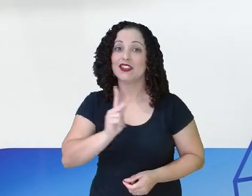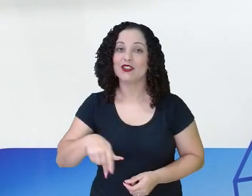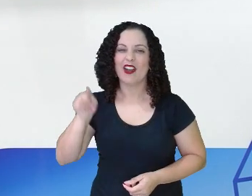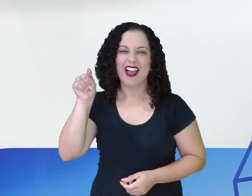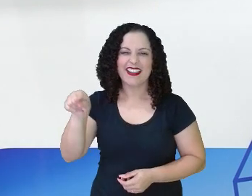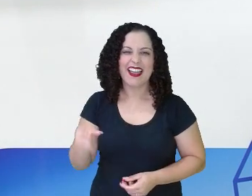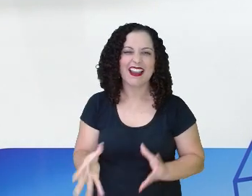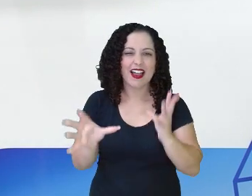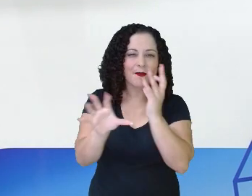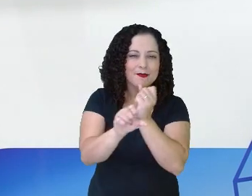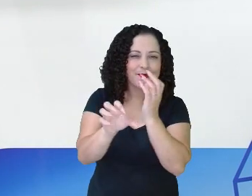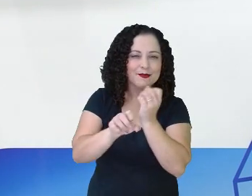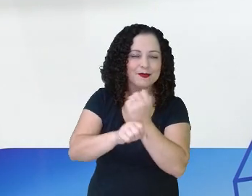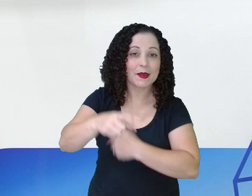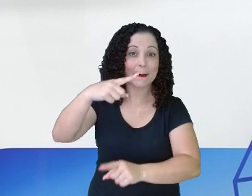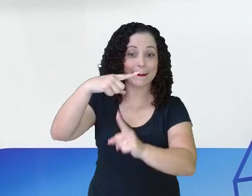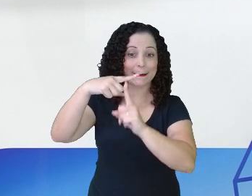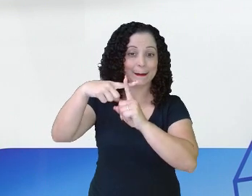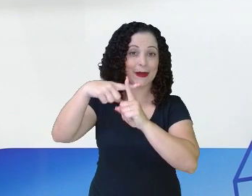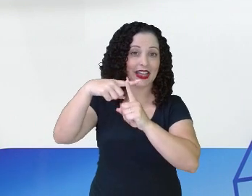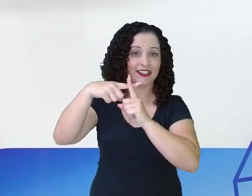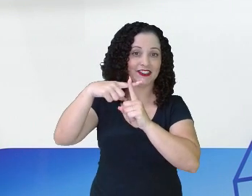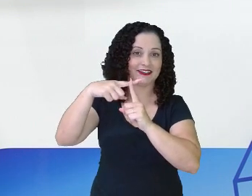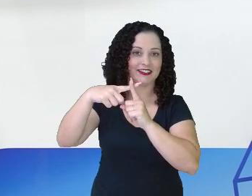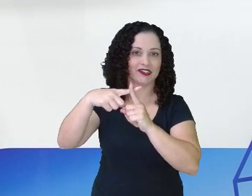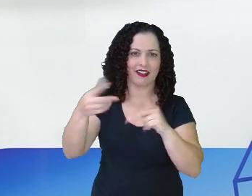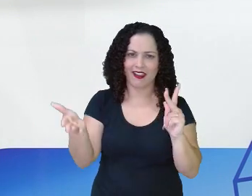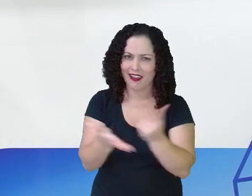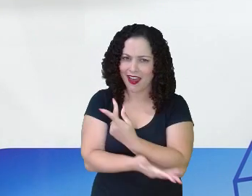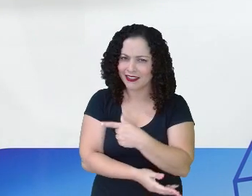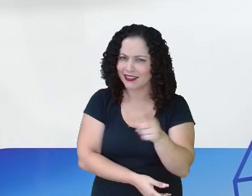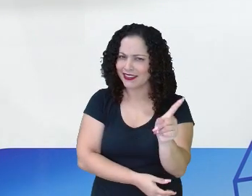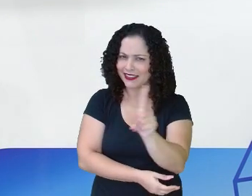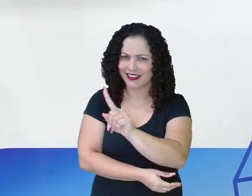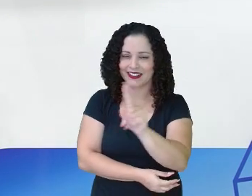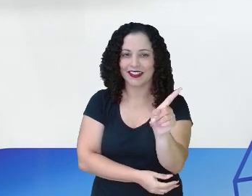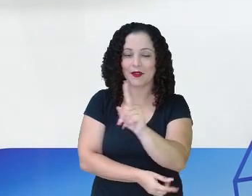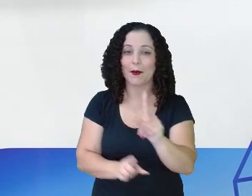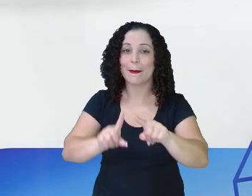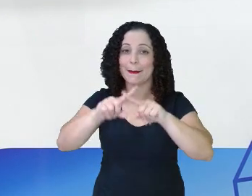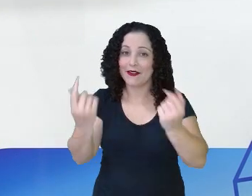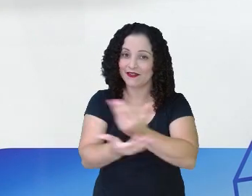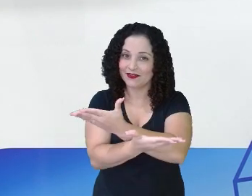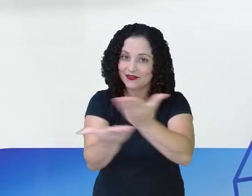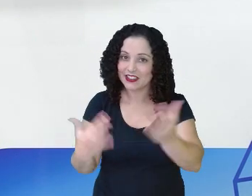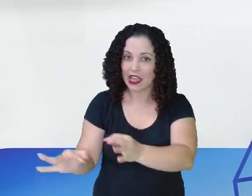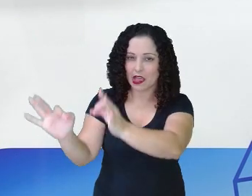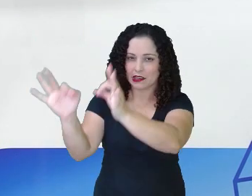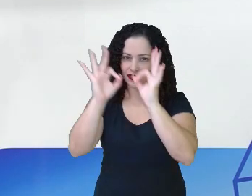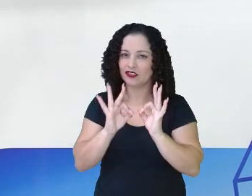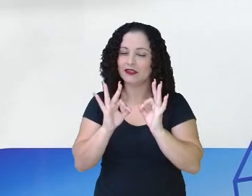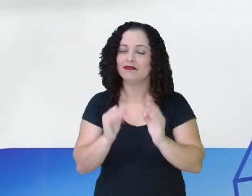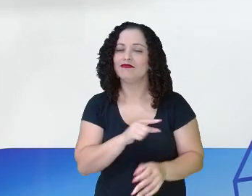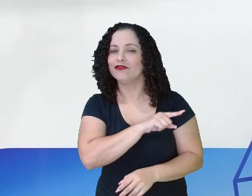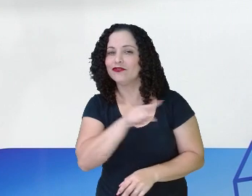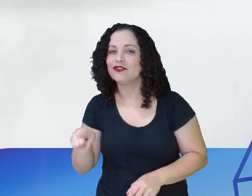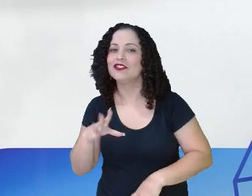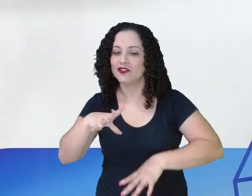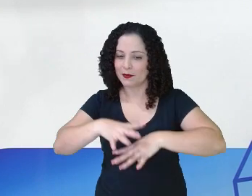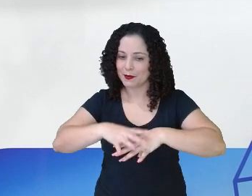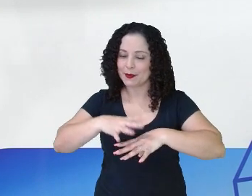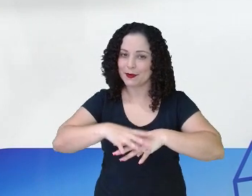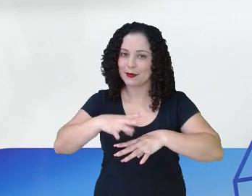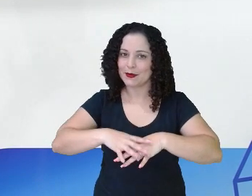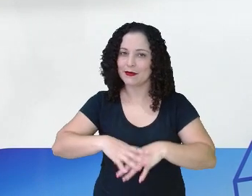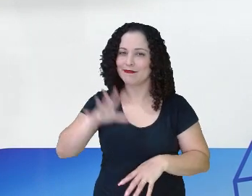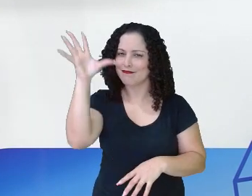conta de mais? Está errado? Não, mas vocês que assistem o Educa Recife e têm aula de matemática